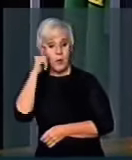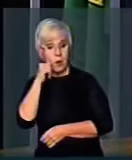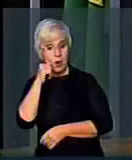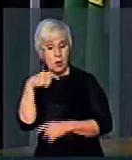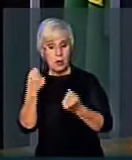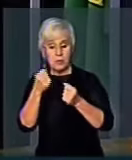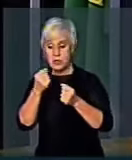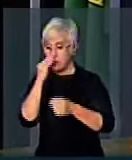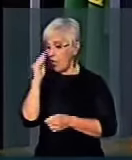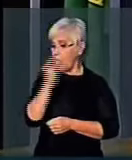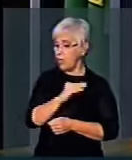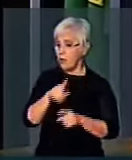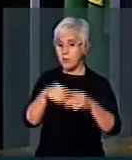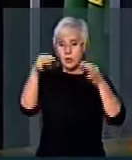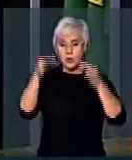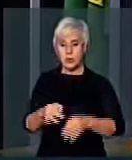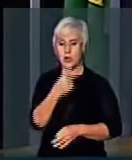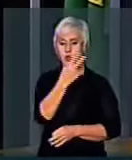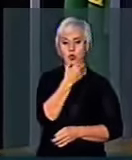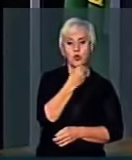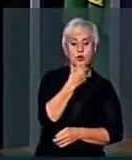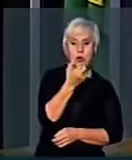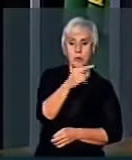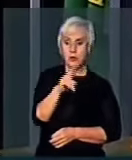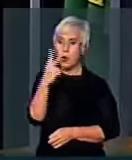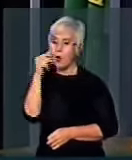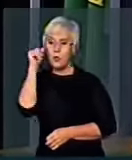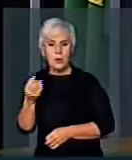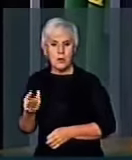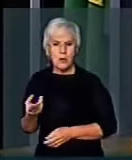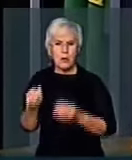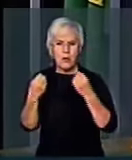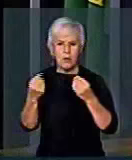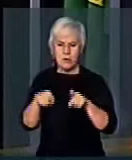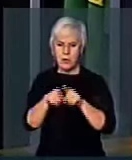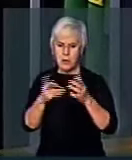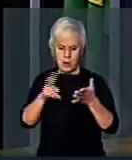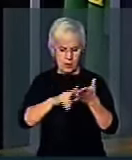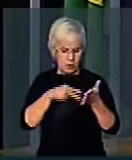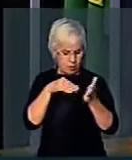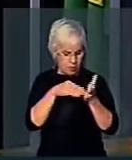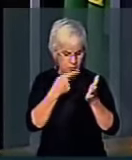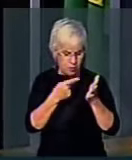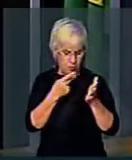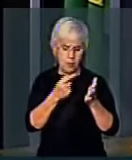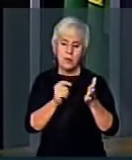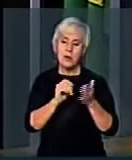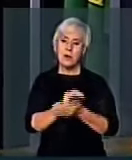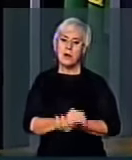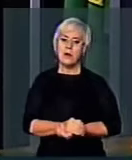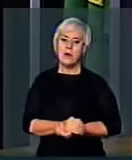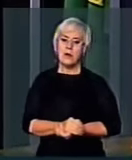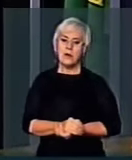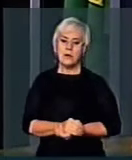ser desconsiderado. E o certo são 2 homens ou 2 mulheres, ou o mais certo. E o último item aqui, entre os 180... diz o